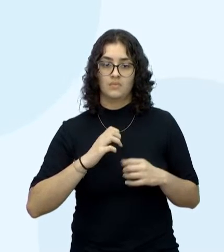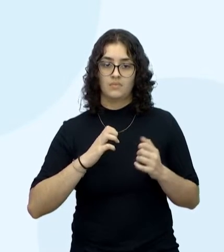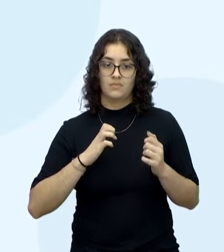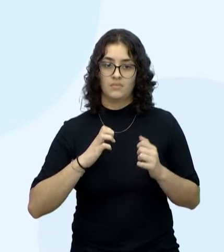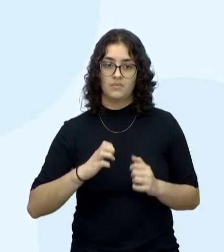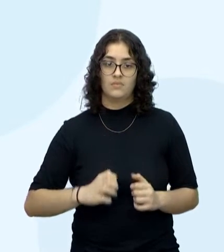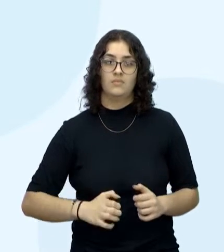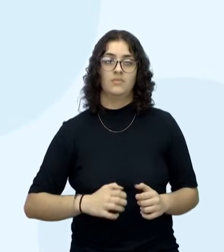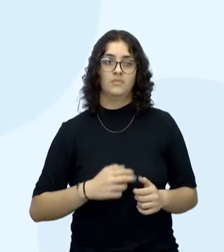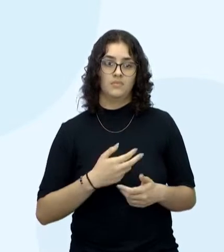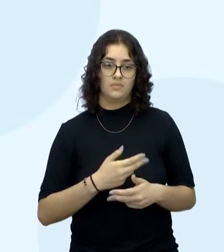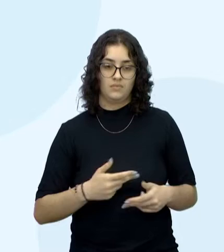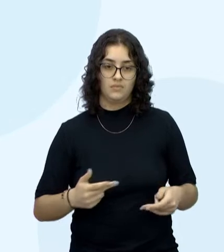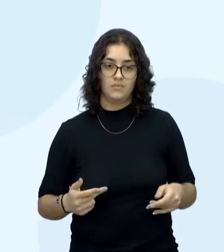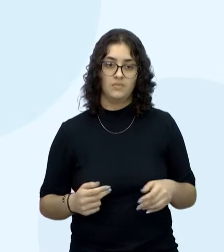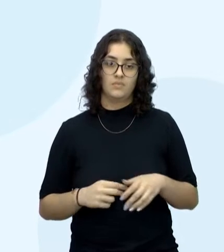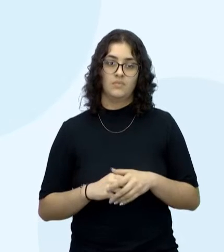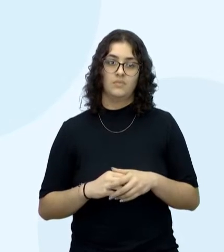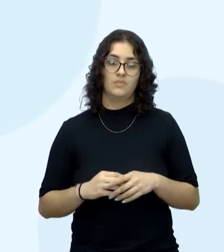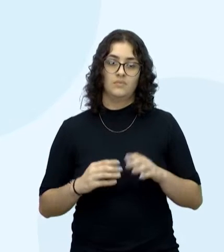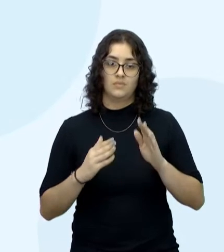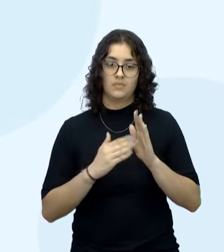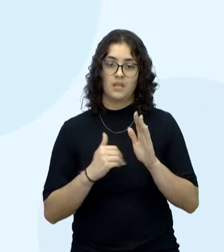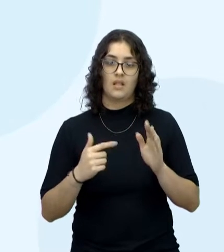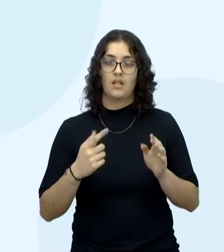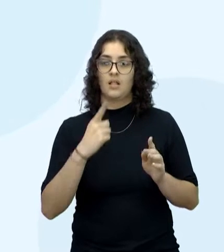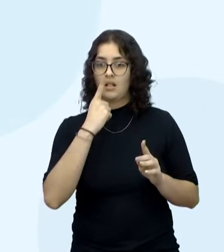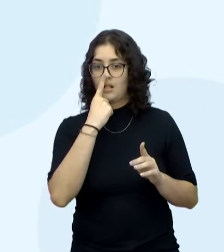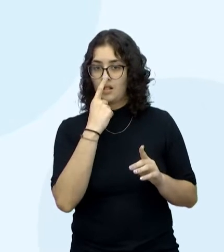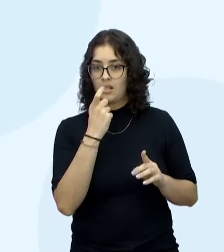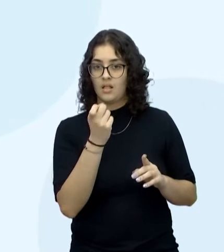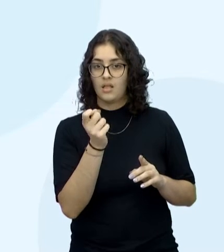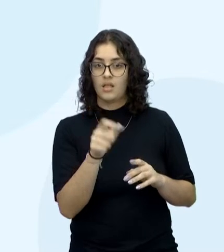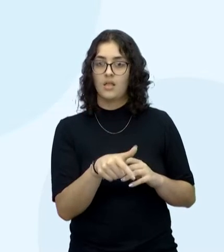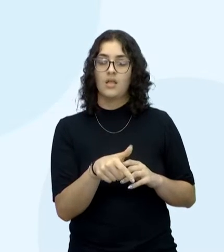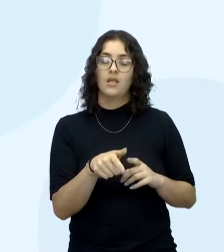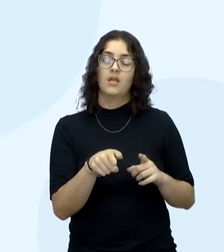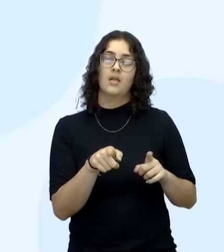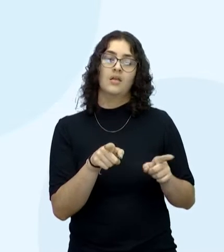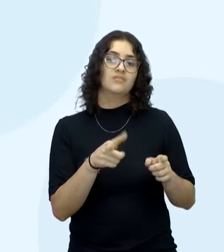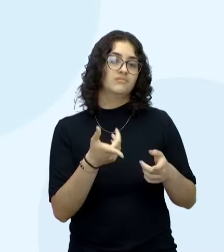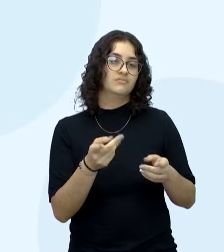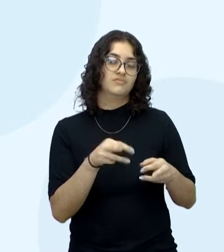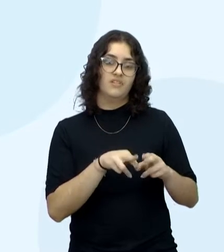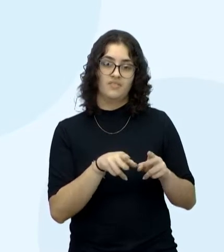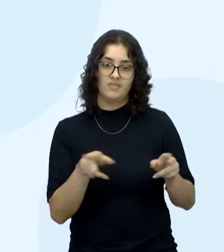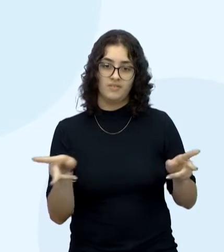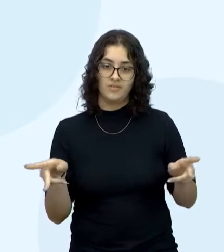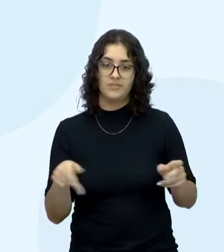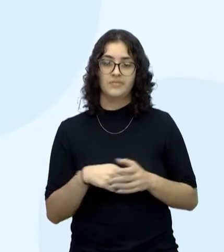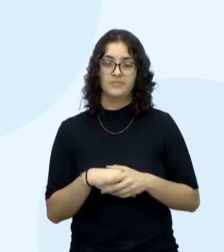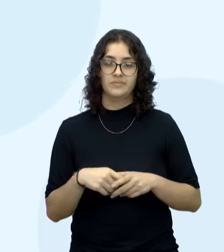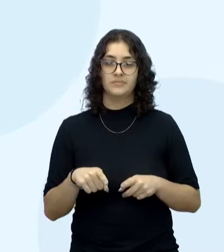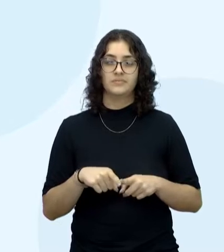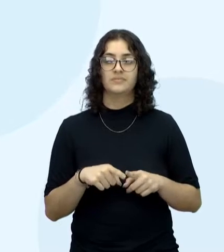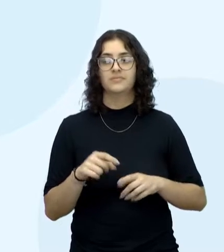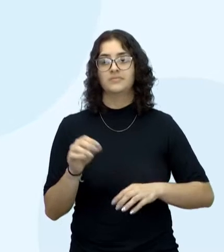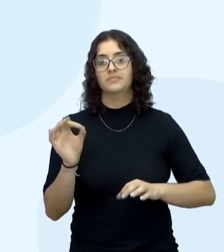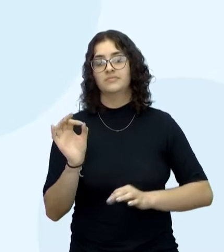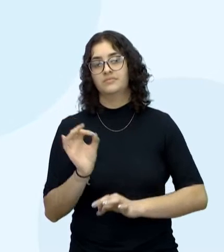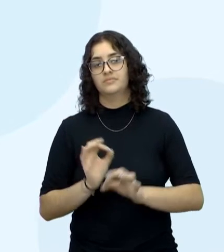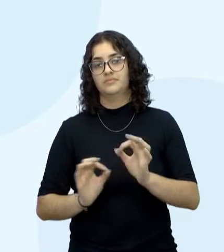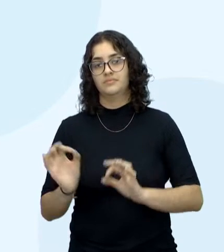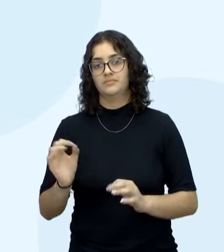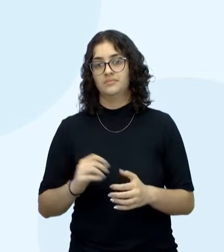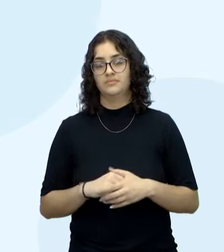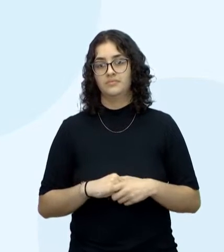extração e tratamento de esgoto. Então são retirados lixos grandes, né, embalagens, tudo pelas grades, vai filtrando na caixa de